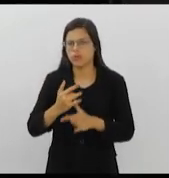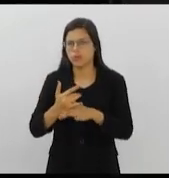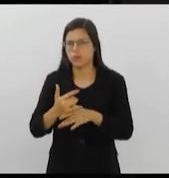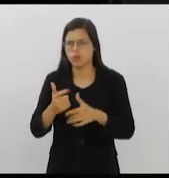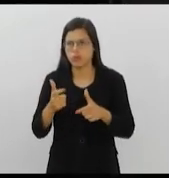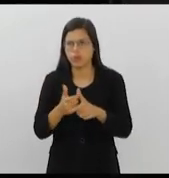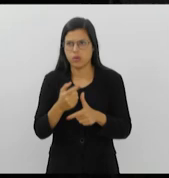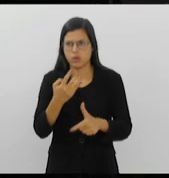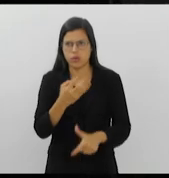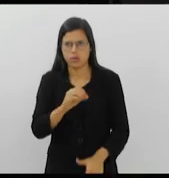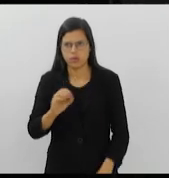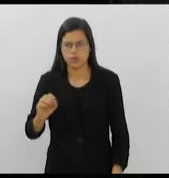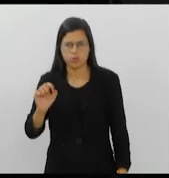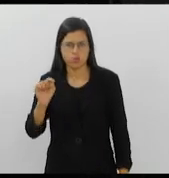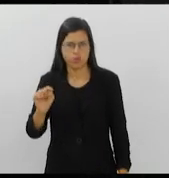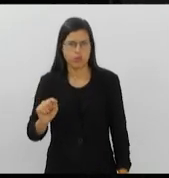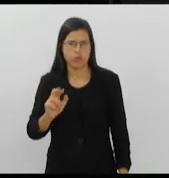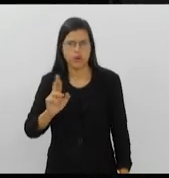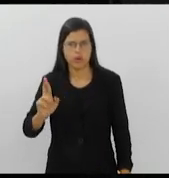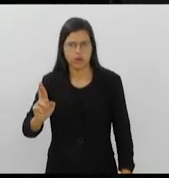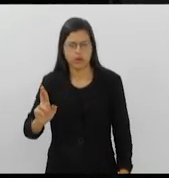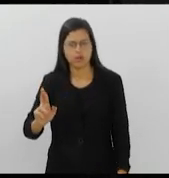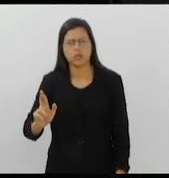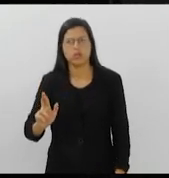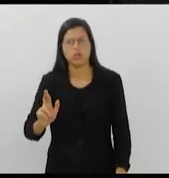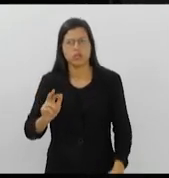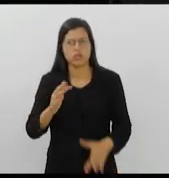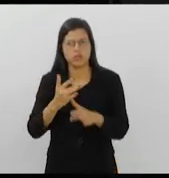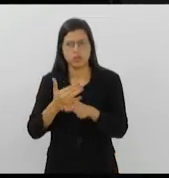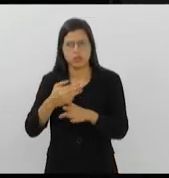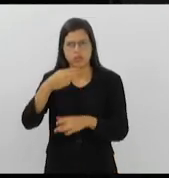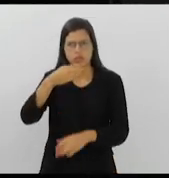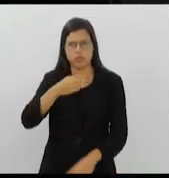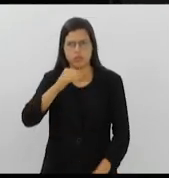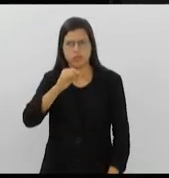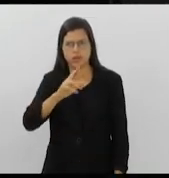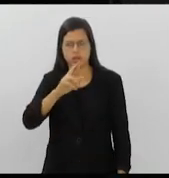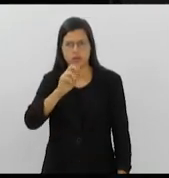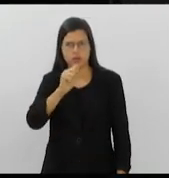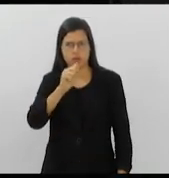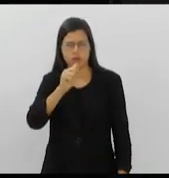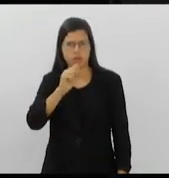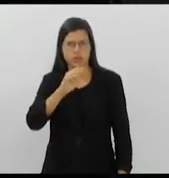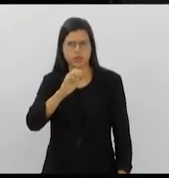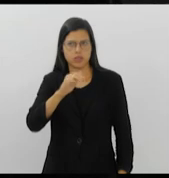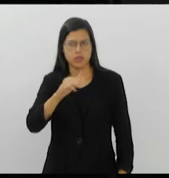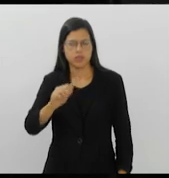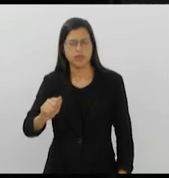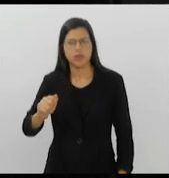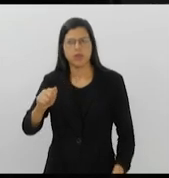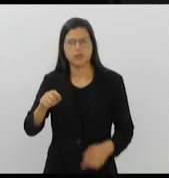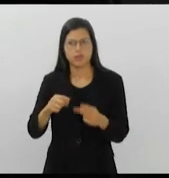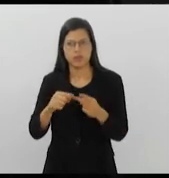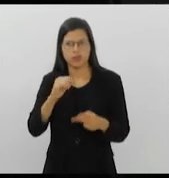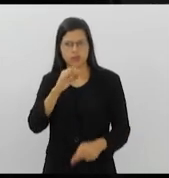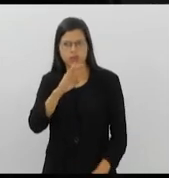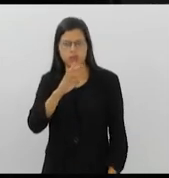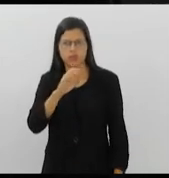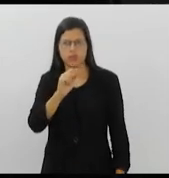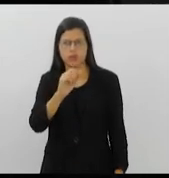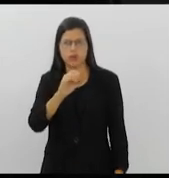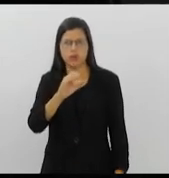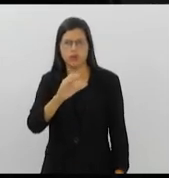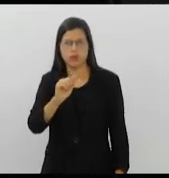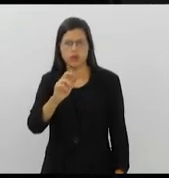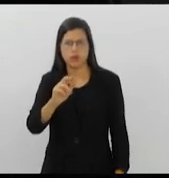400 mil reais para os municípios de Miracema e Taucara, 500 mil reais para o município de